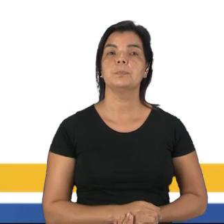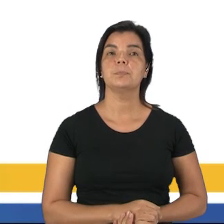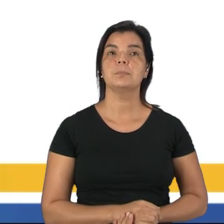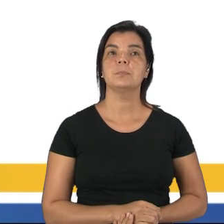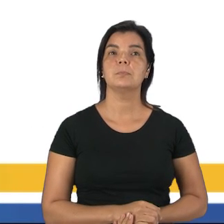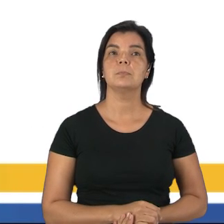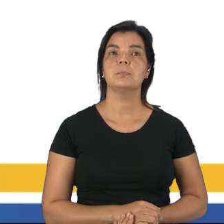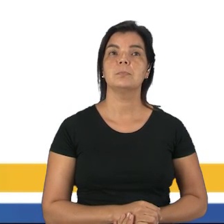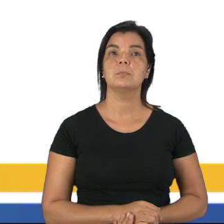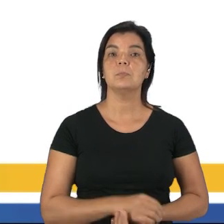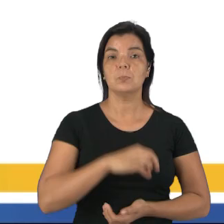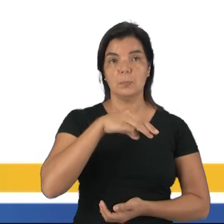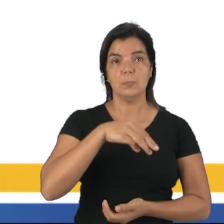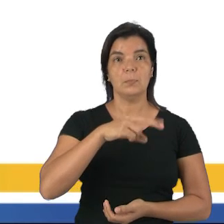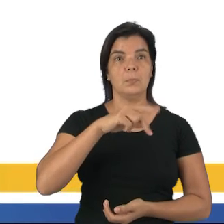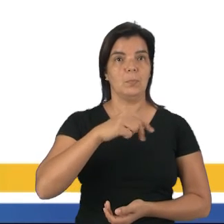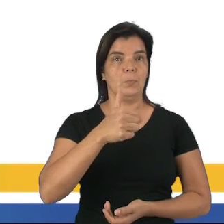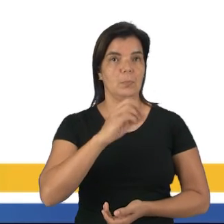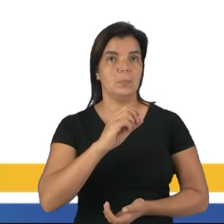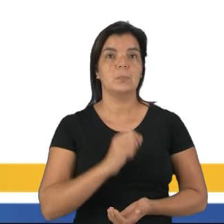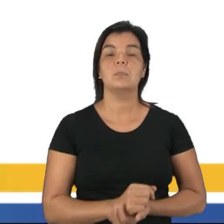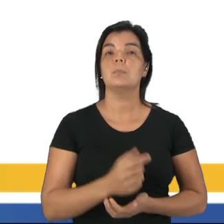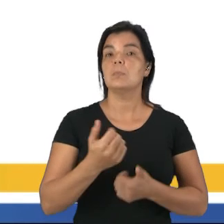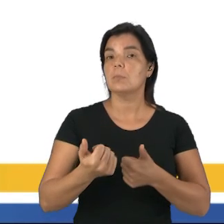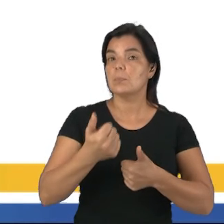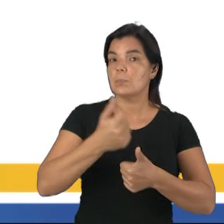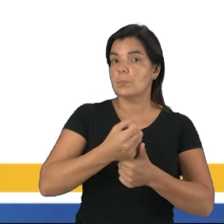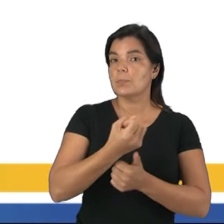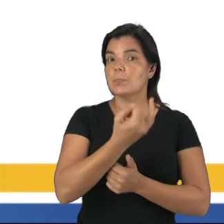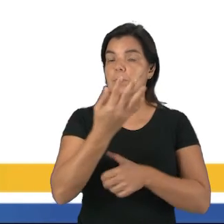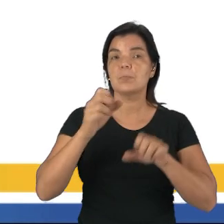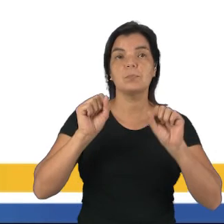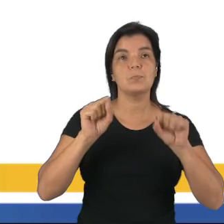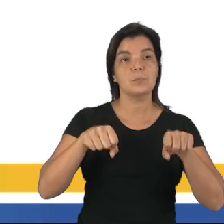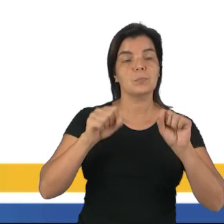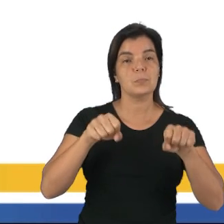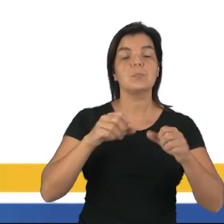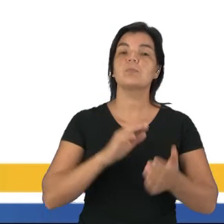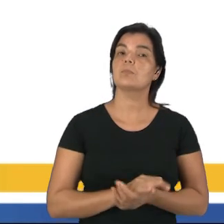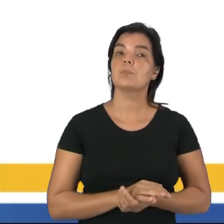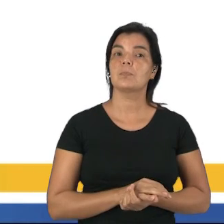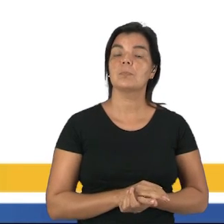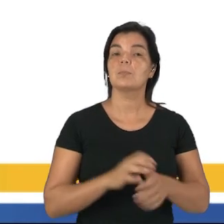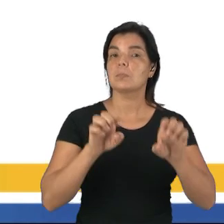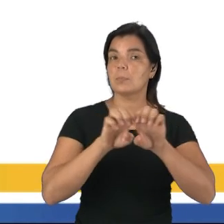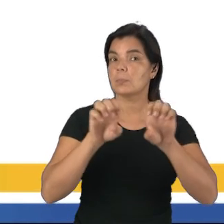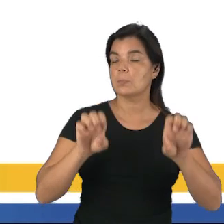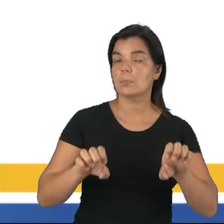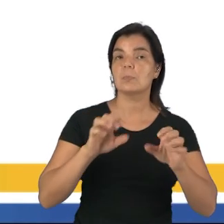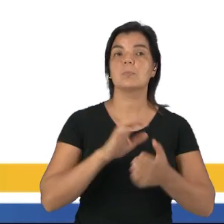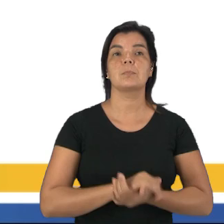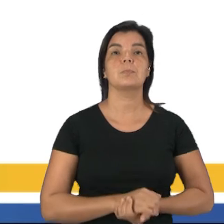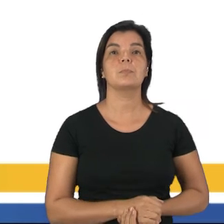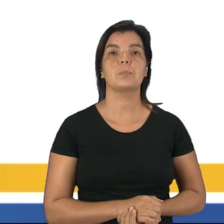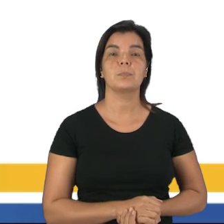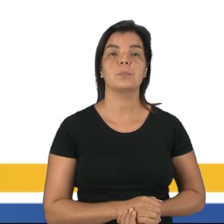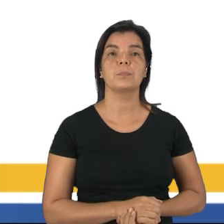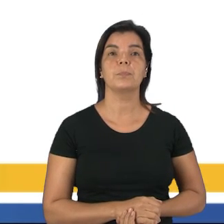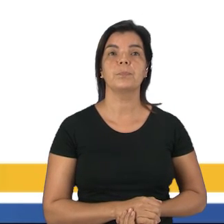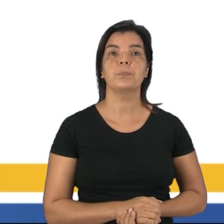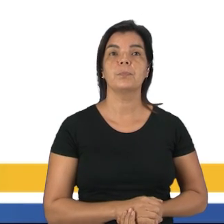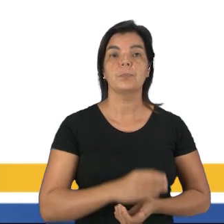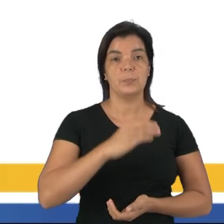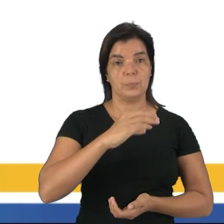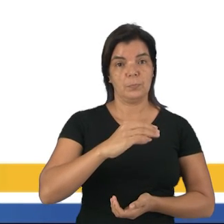ok? Como m é igual a 10, ou seja, a quantidade de módulos era igual a 10, então iremos substituir, né, tal valor na